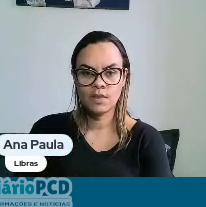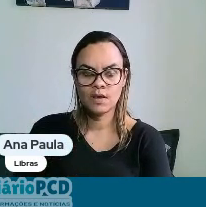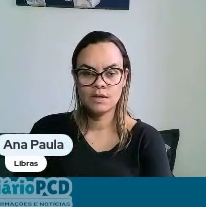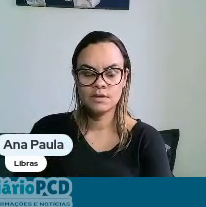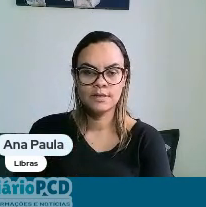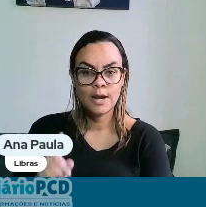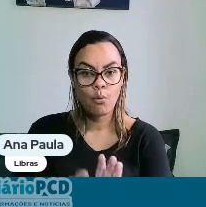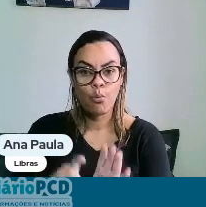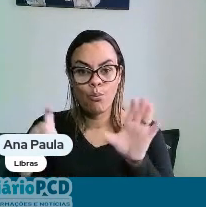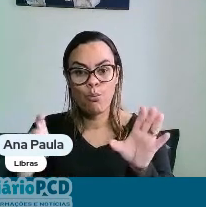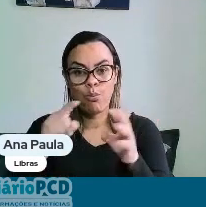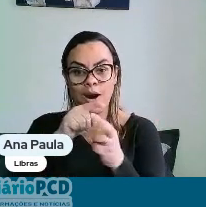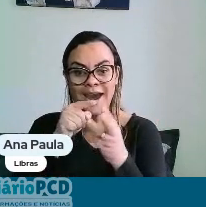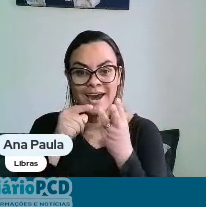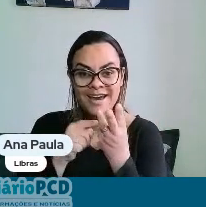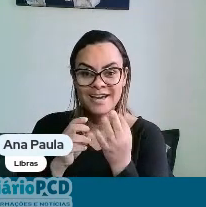autonomia